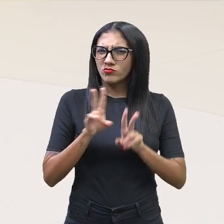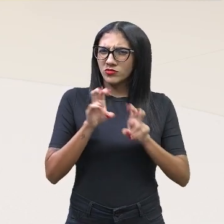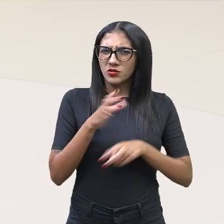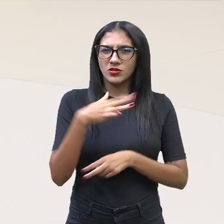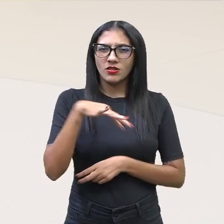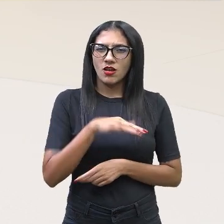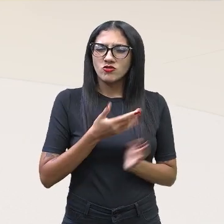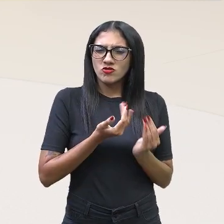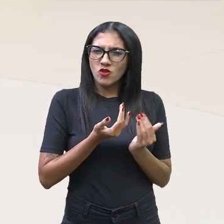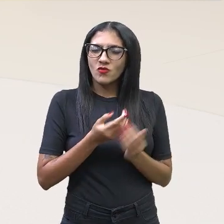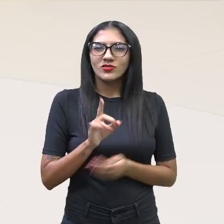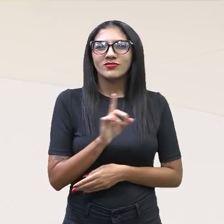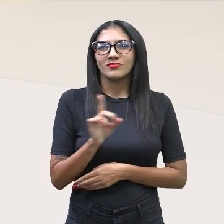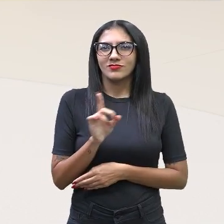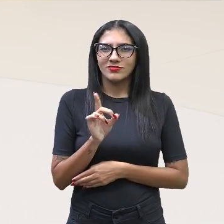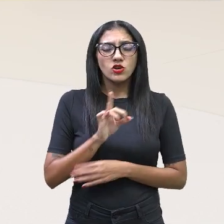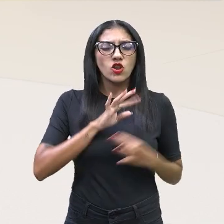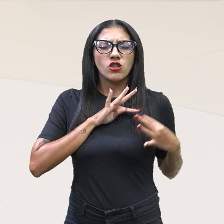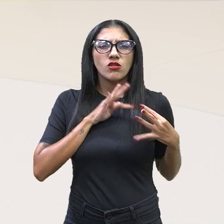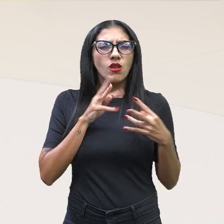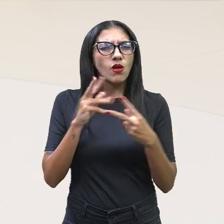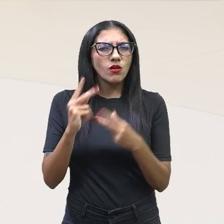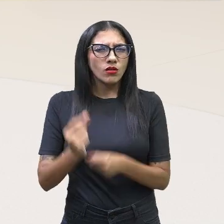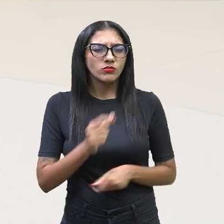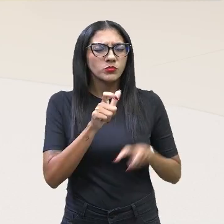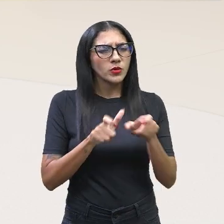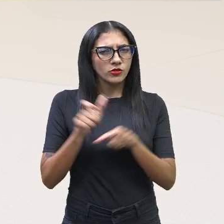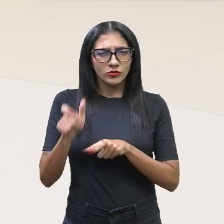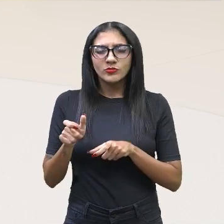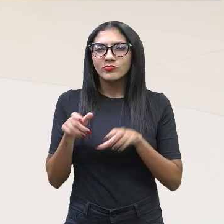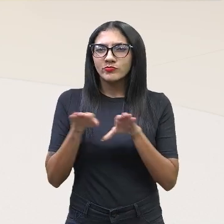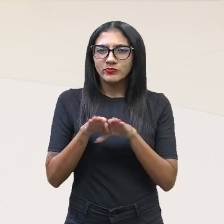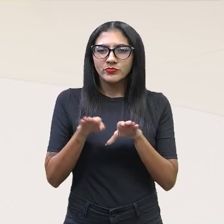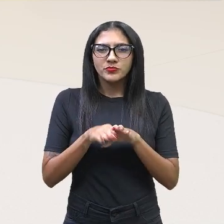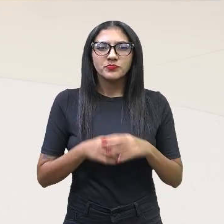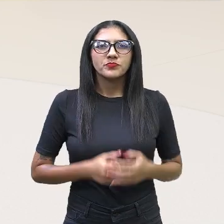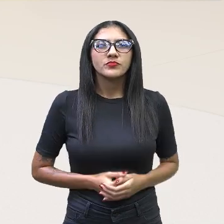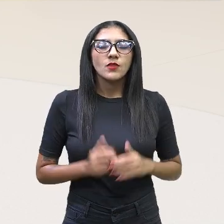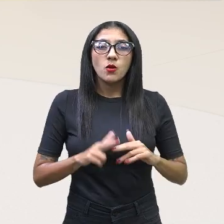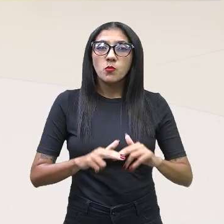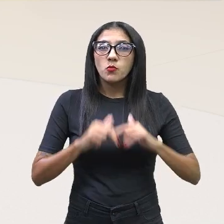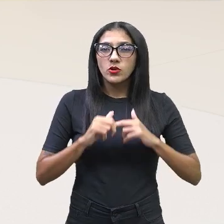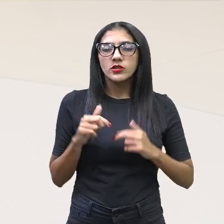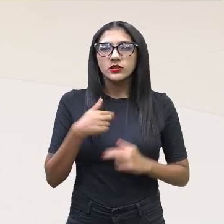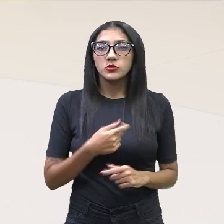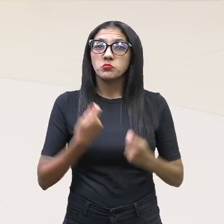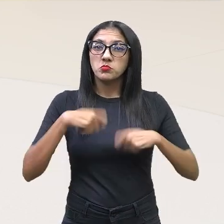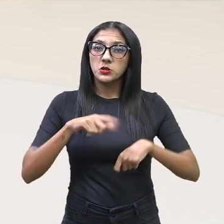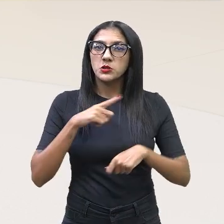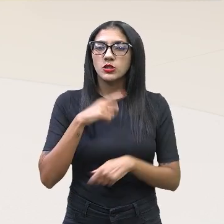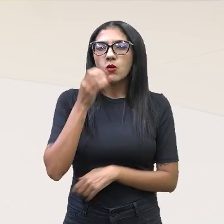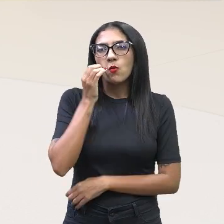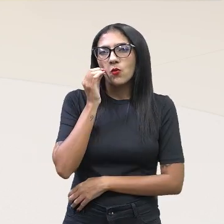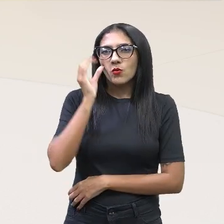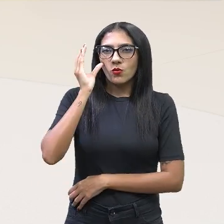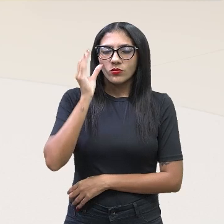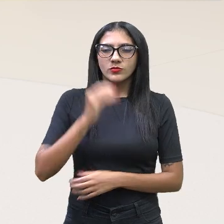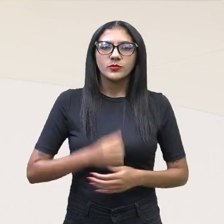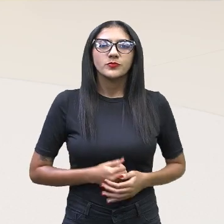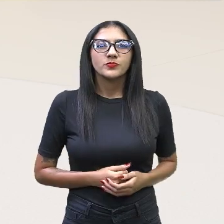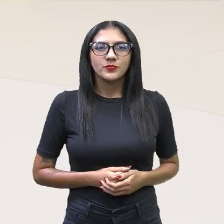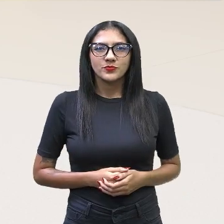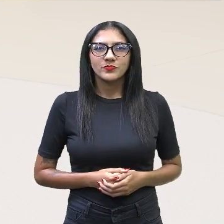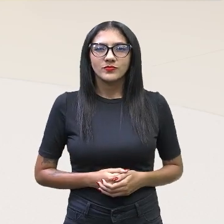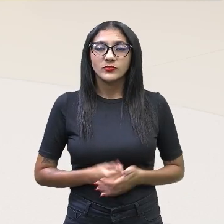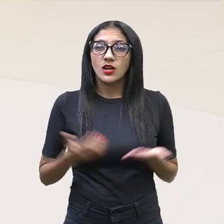juventude. Todos nós estamos sujeitos e, por isso, devemos ter conhecimento. Vamos comigo